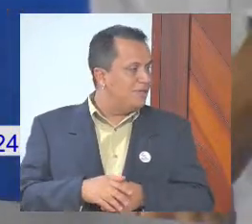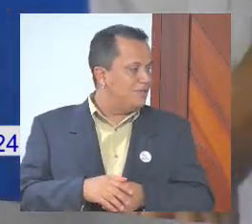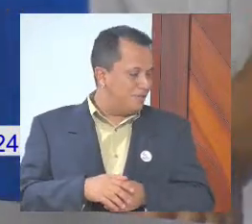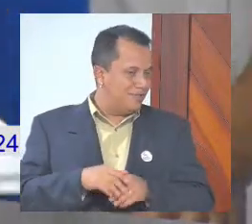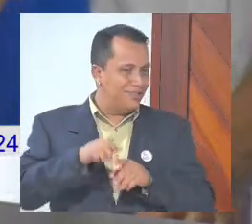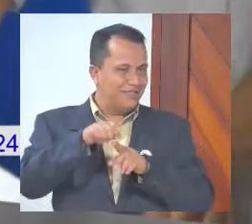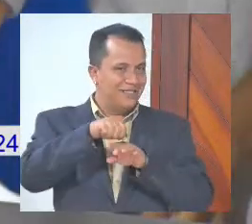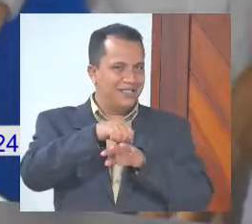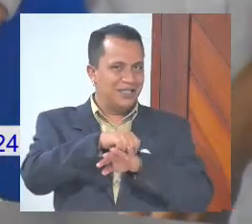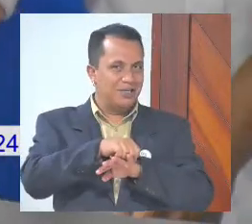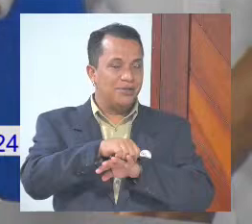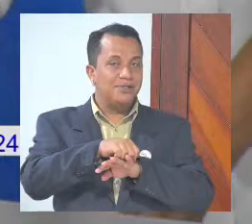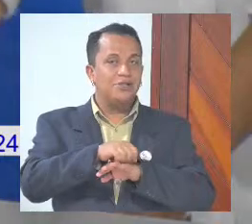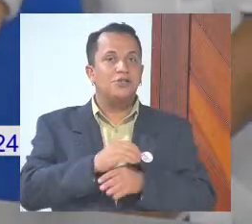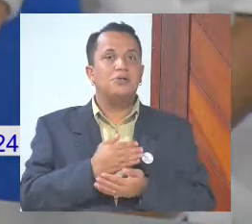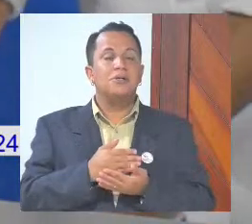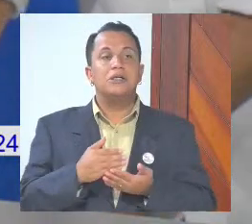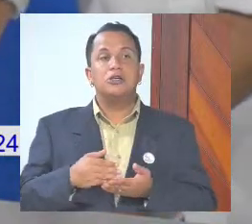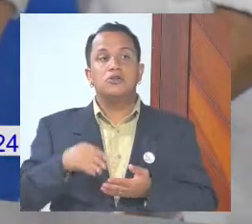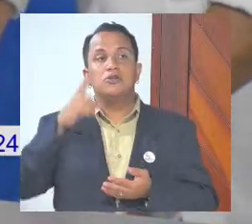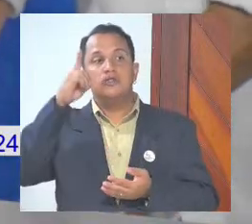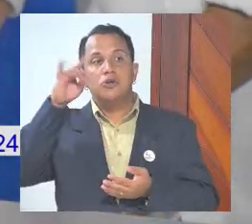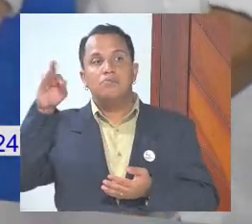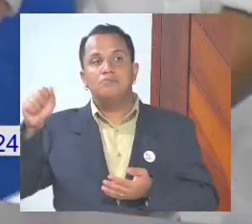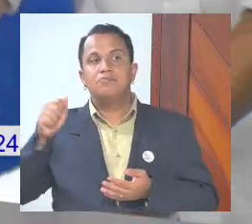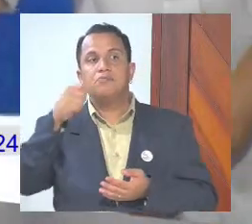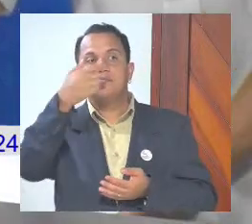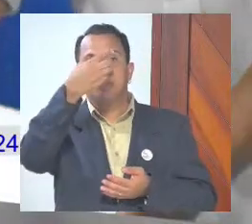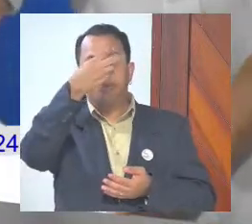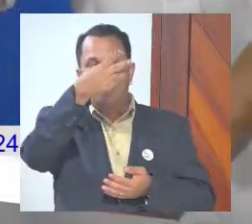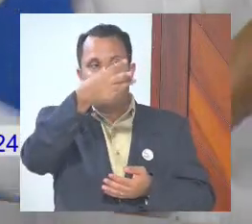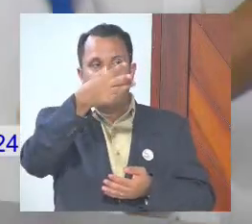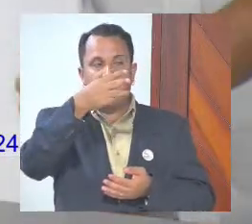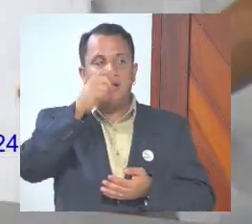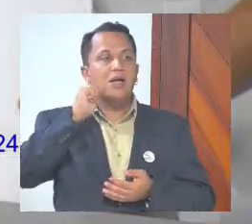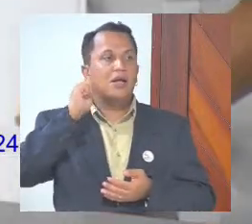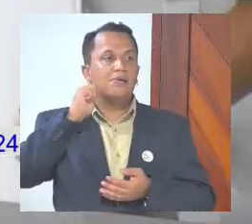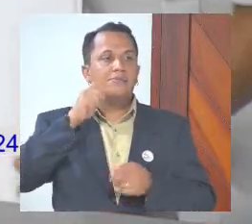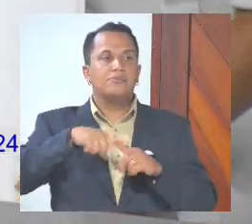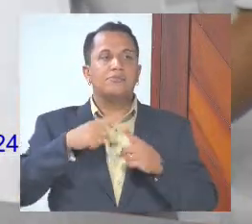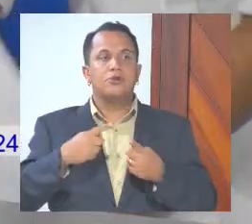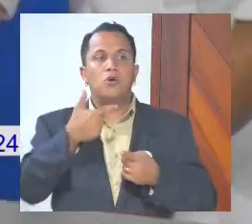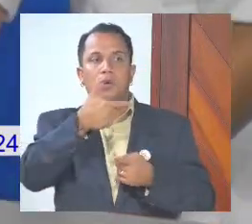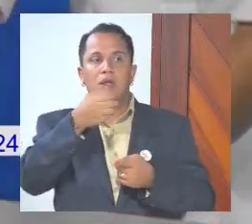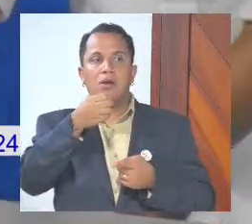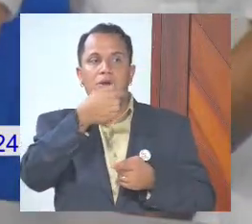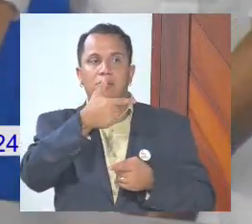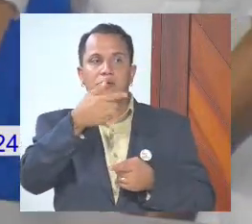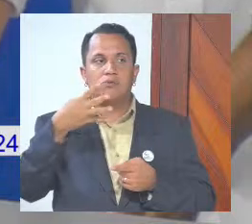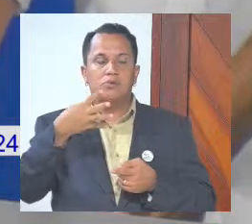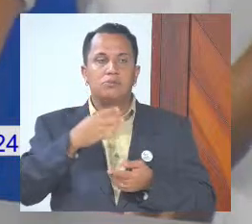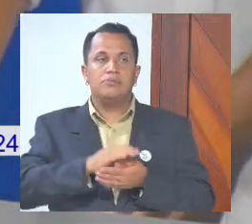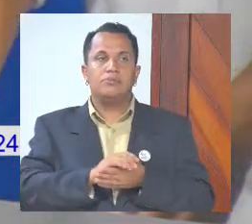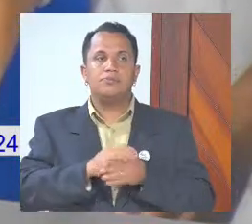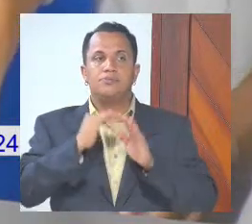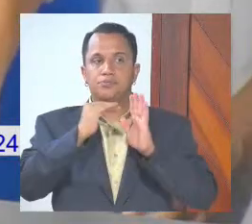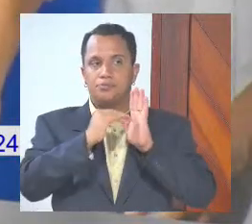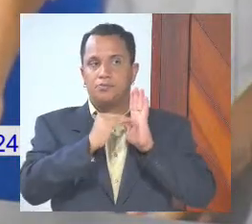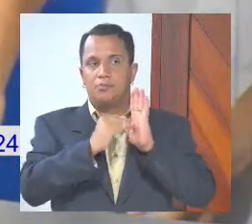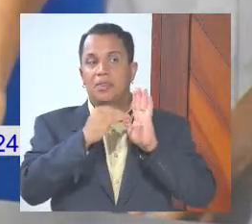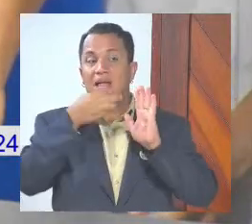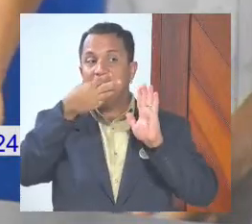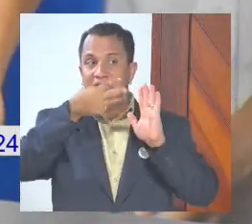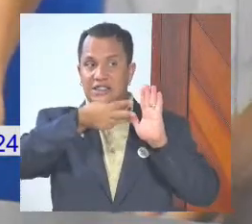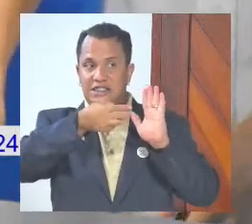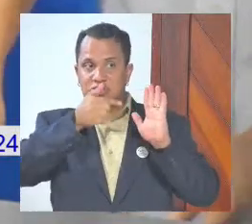a contar do dia 3 de abril de 2024. Artigo 37.